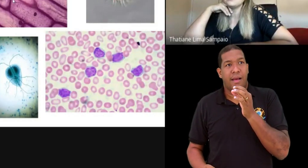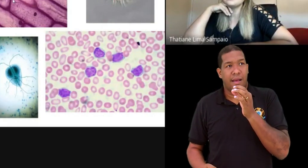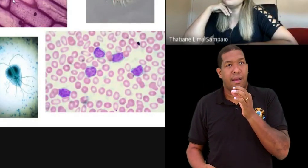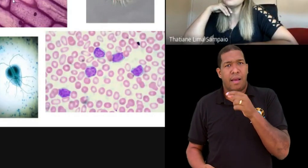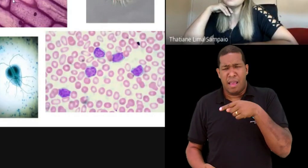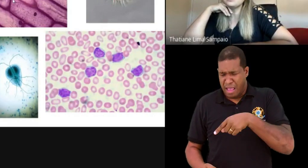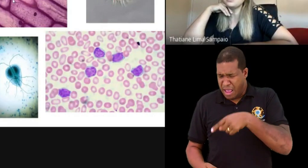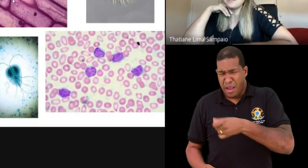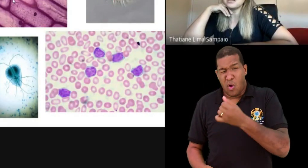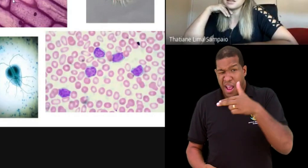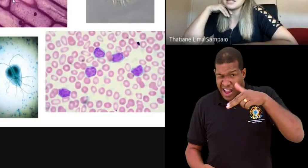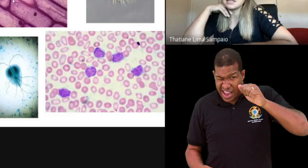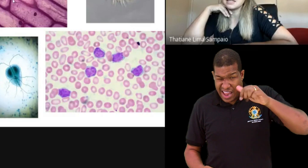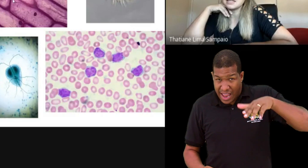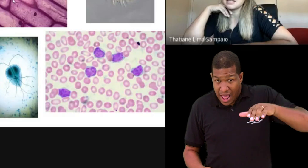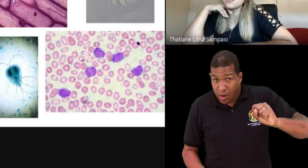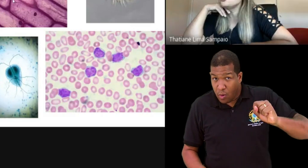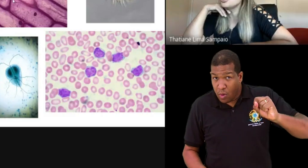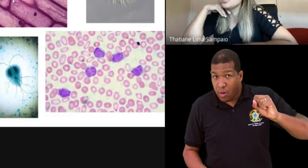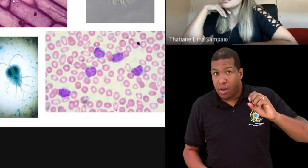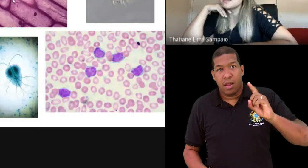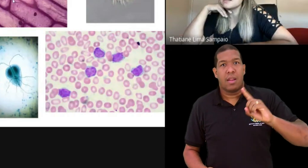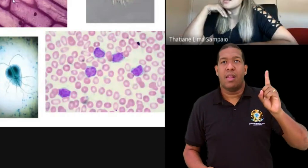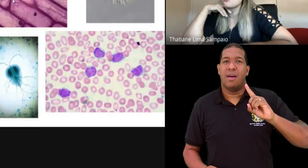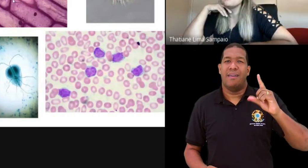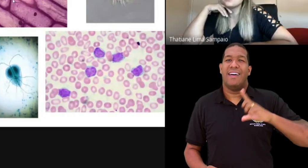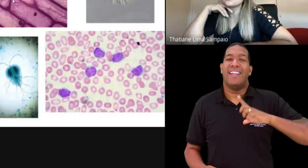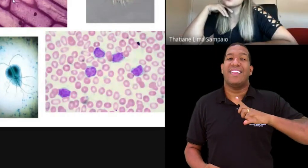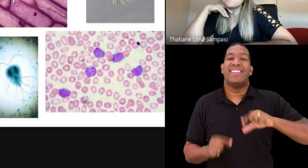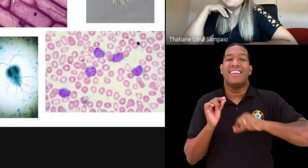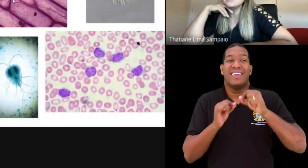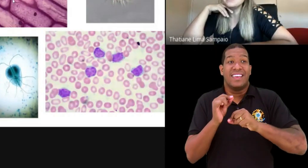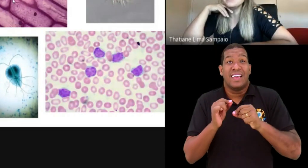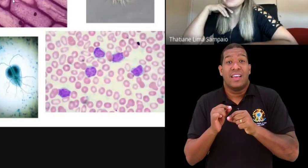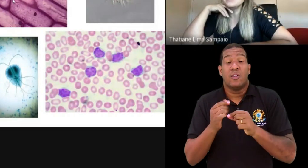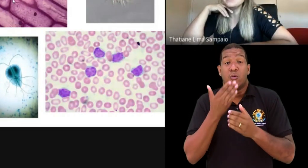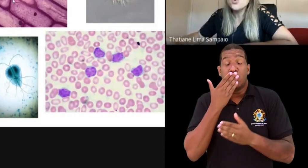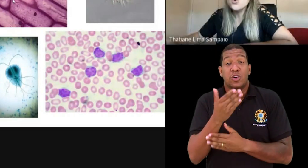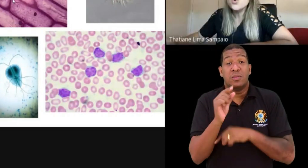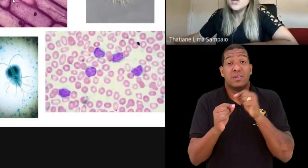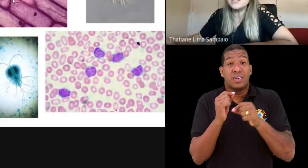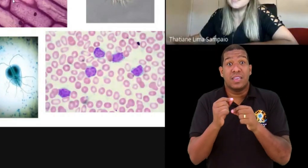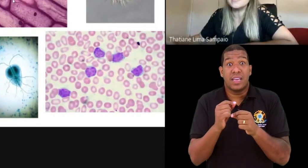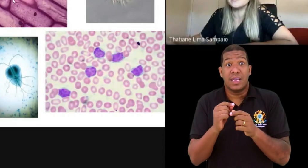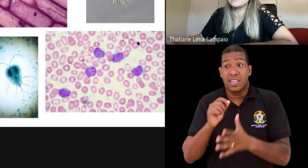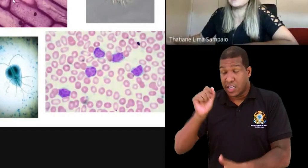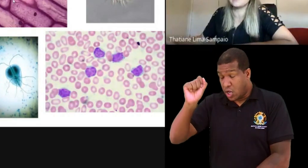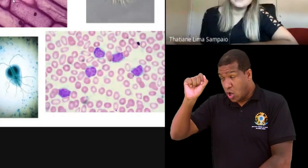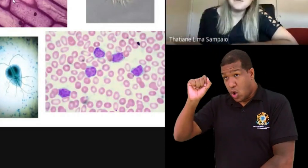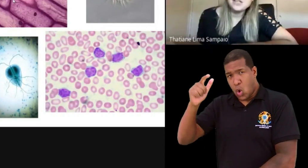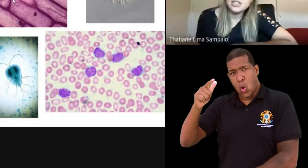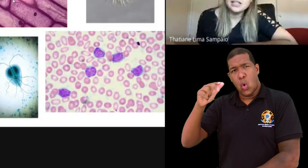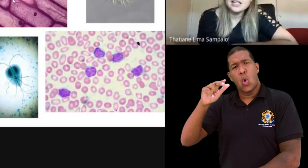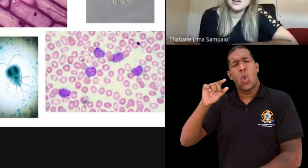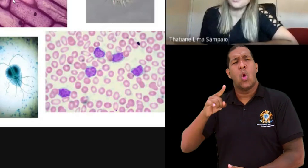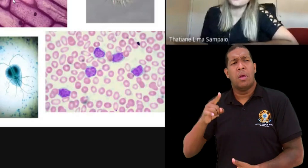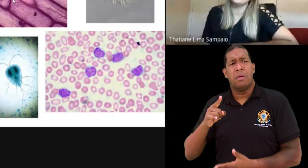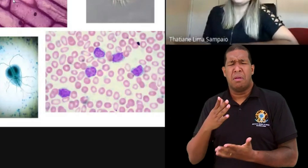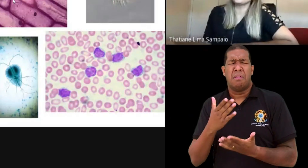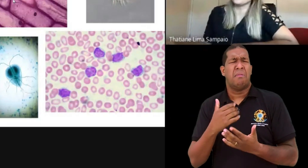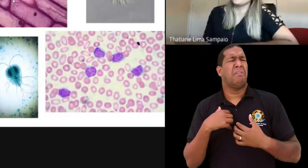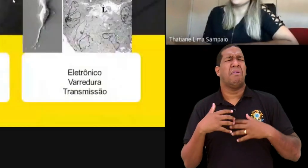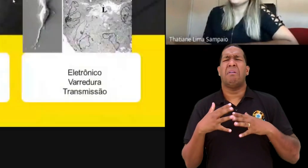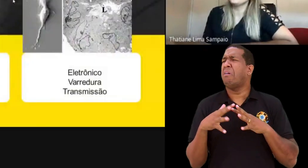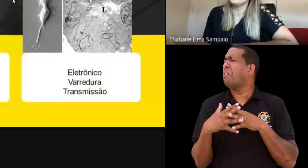Não, elas não são nanométricas. Elas foram obtidas com microscopia de luz. Fica perdida, não.